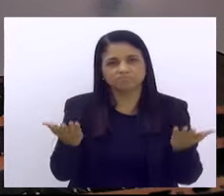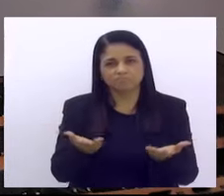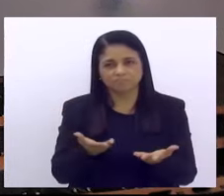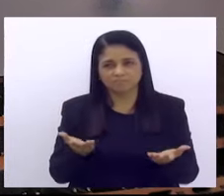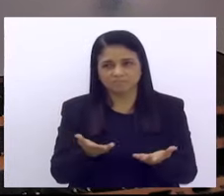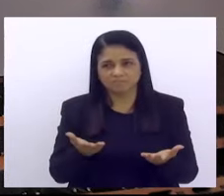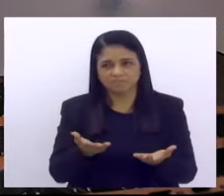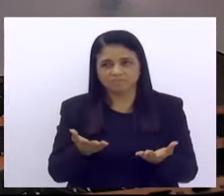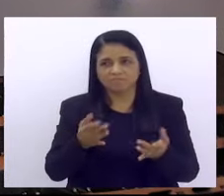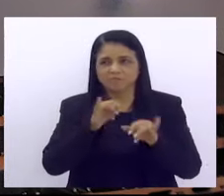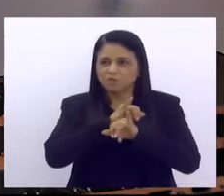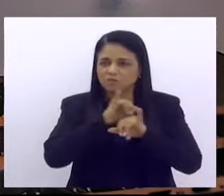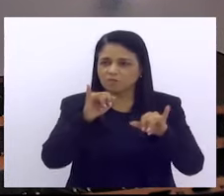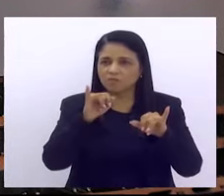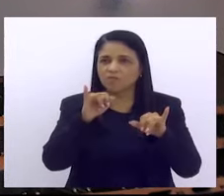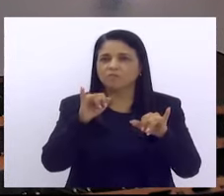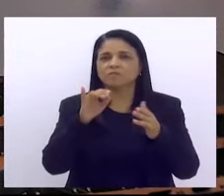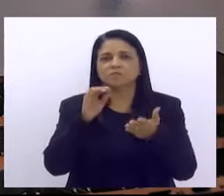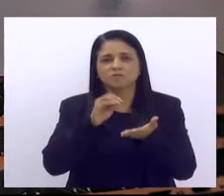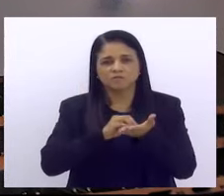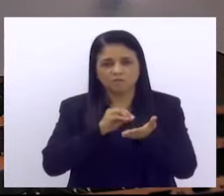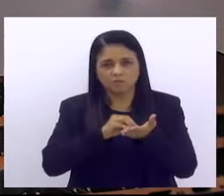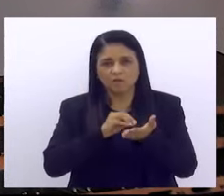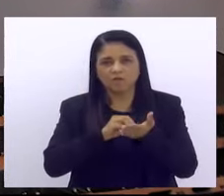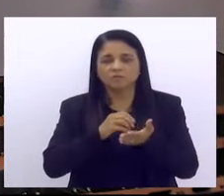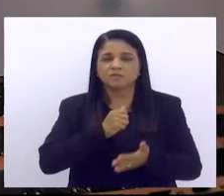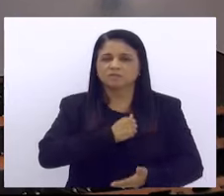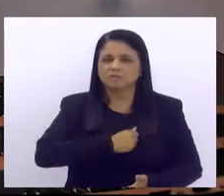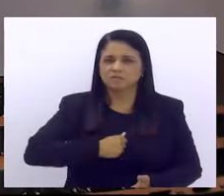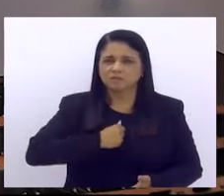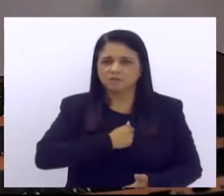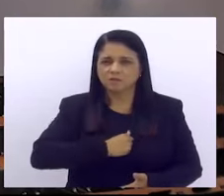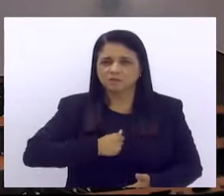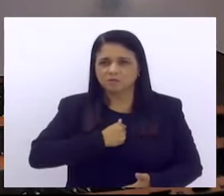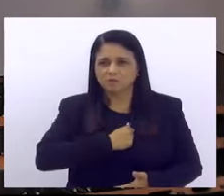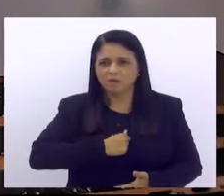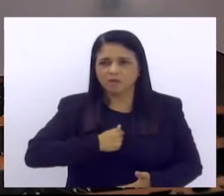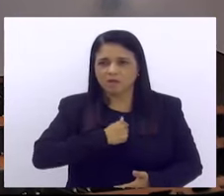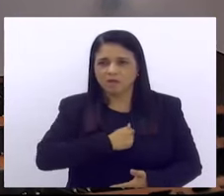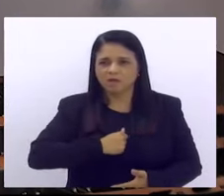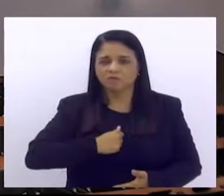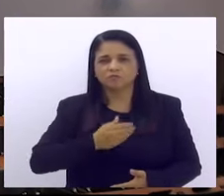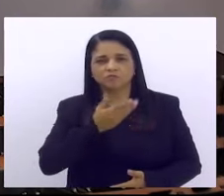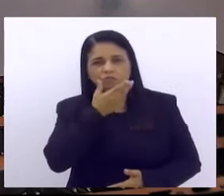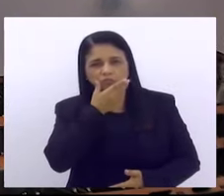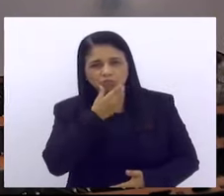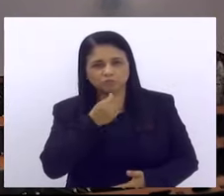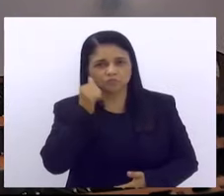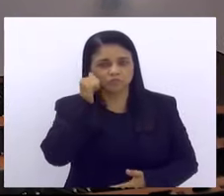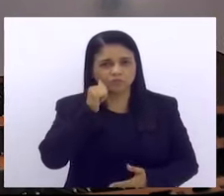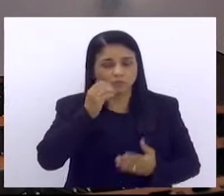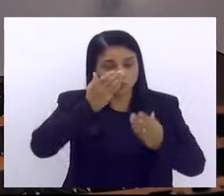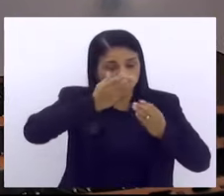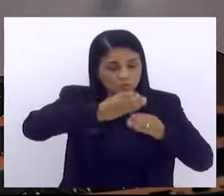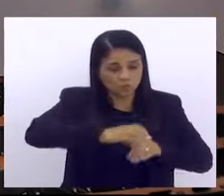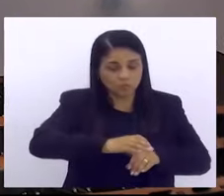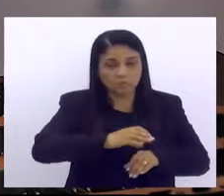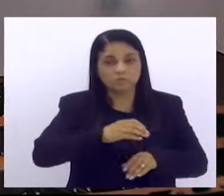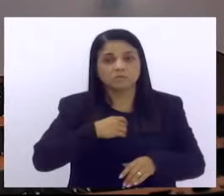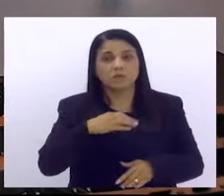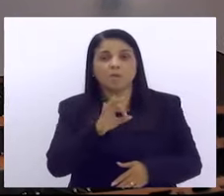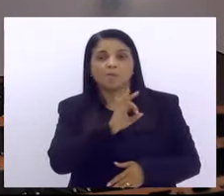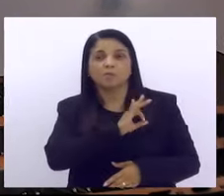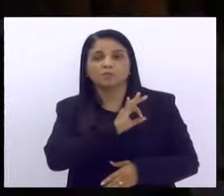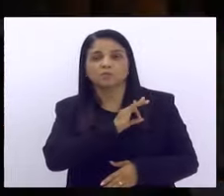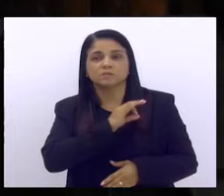dizer que eu sinto falta e sinto saudade desses bravos homens e mulheres concursados da Polícia Penal do Estado do Rio